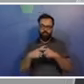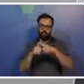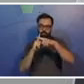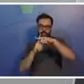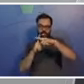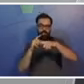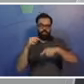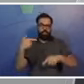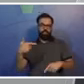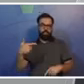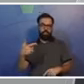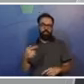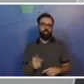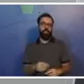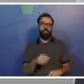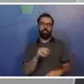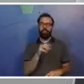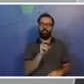22.